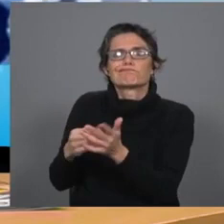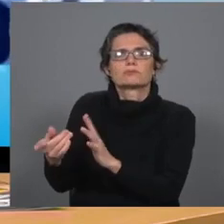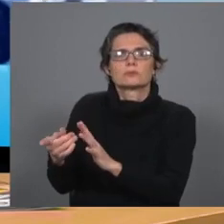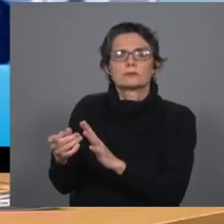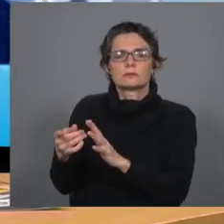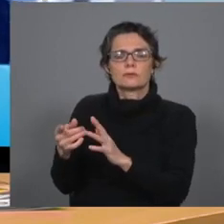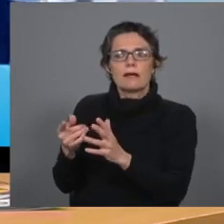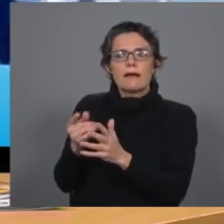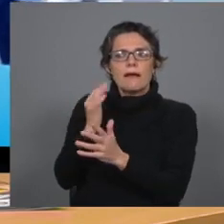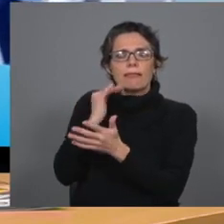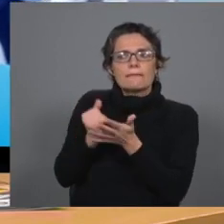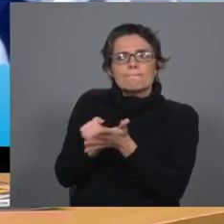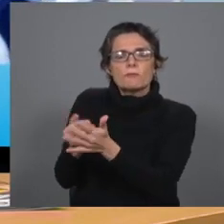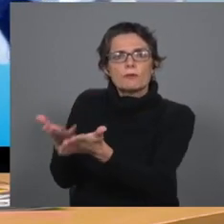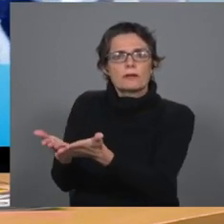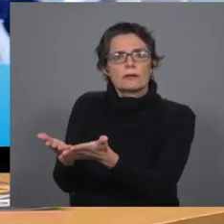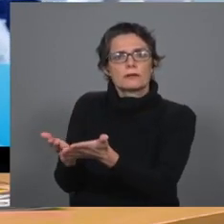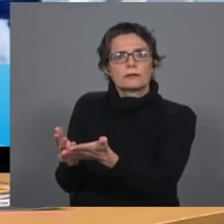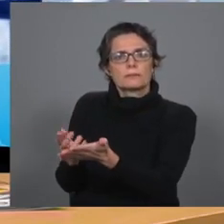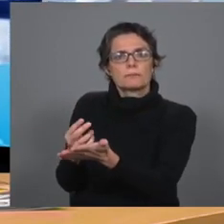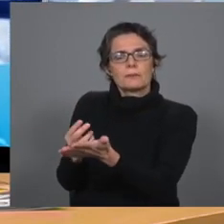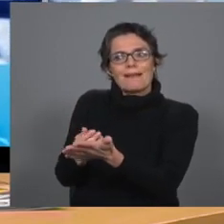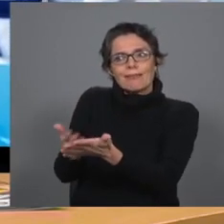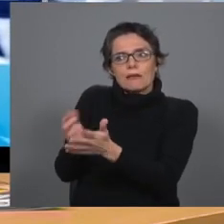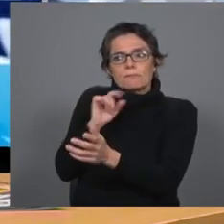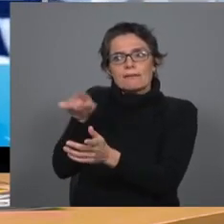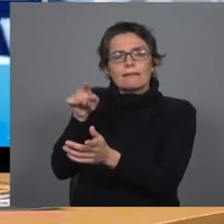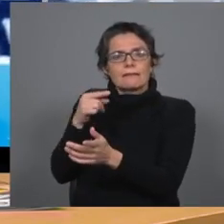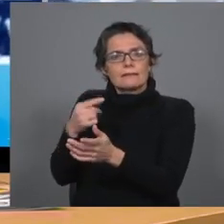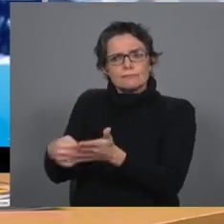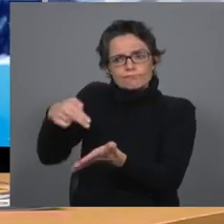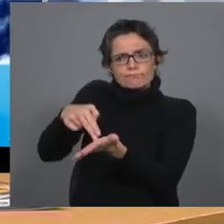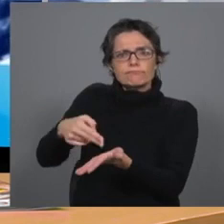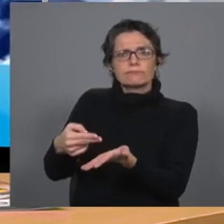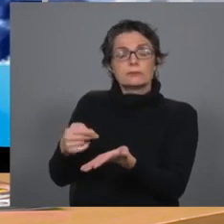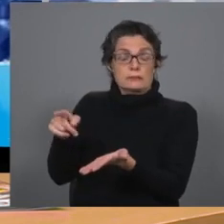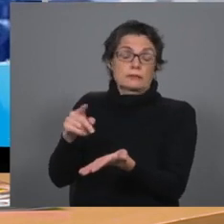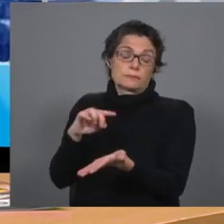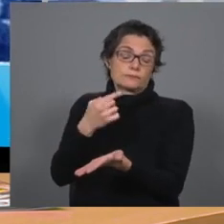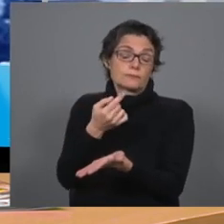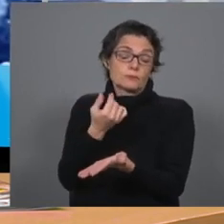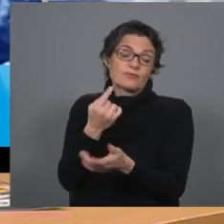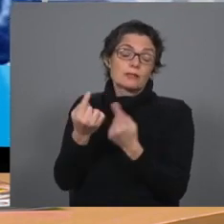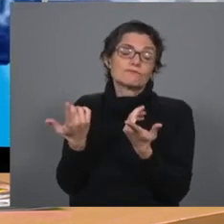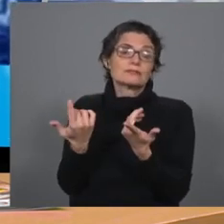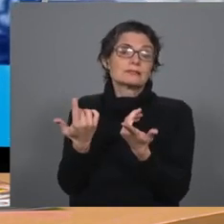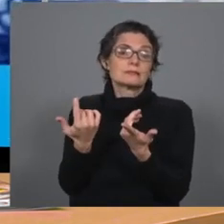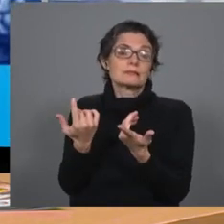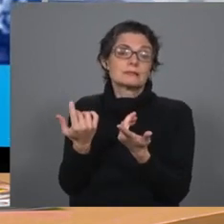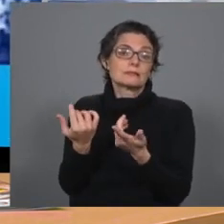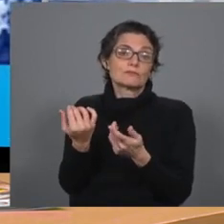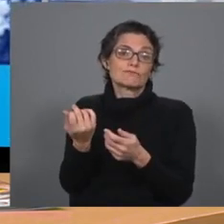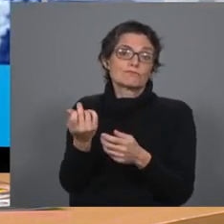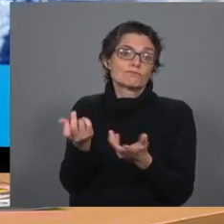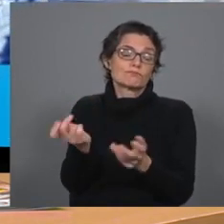ter voz e a que seja defendida a sua dignidade como pessoas. Muitas vezes tem essas consequências, não é? Acompanhar